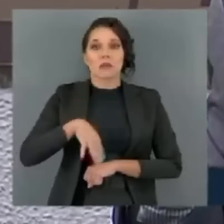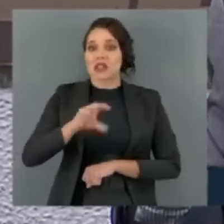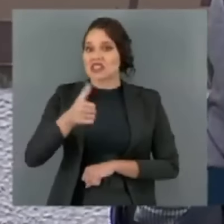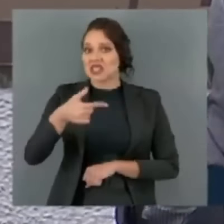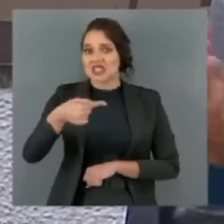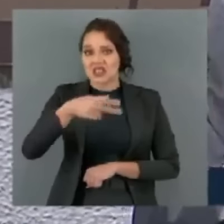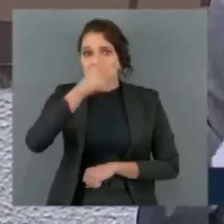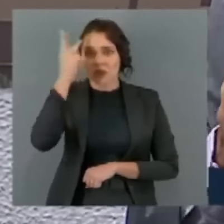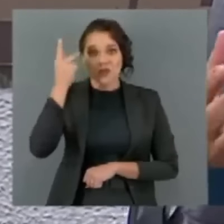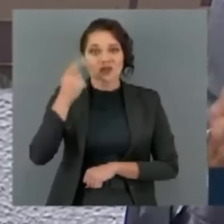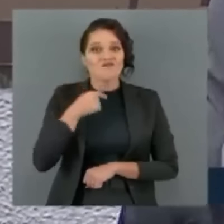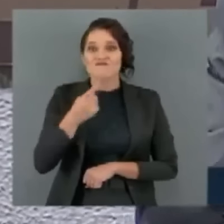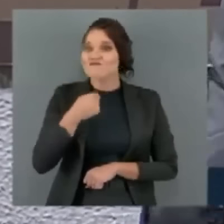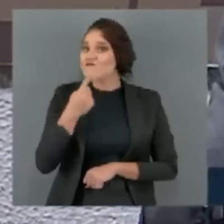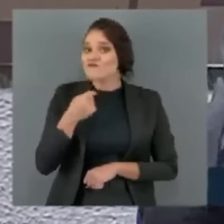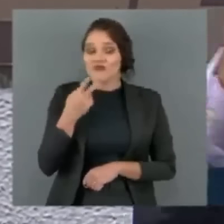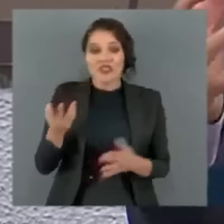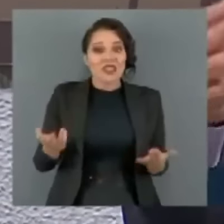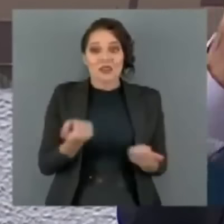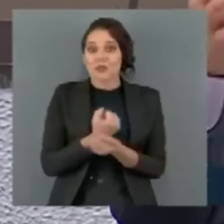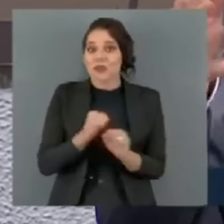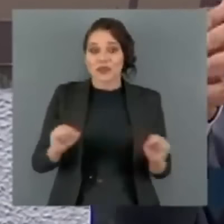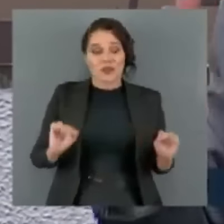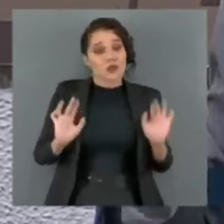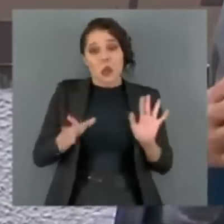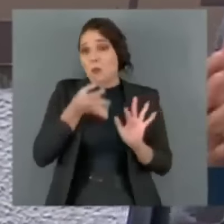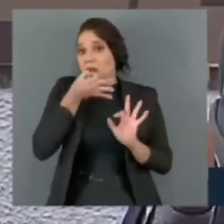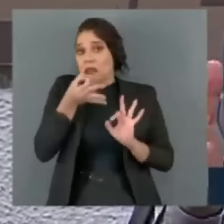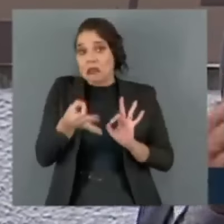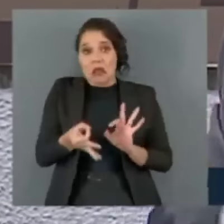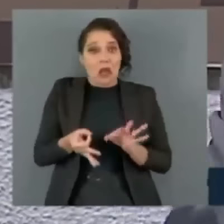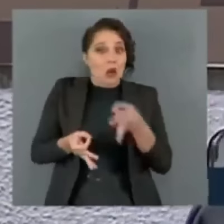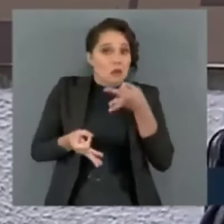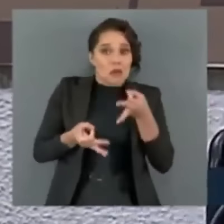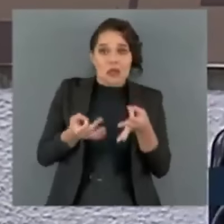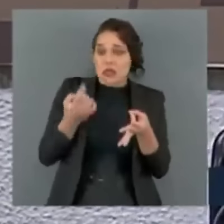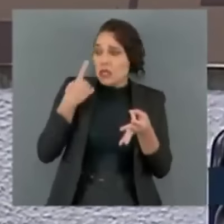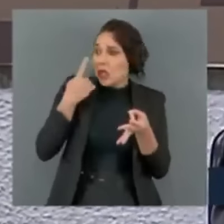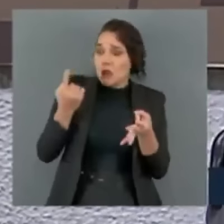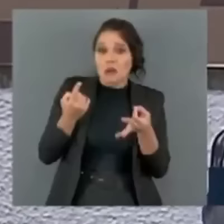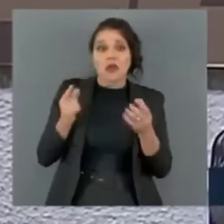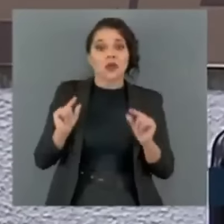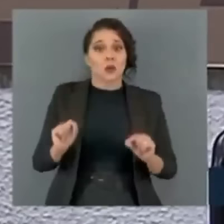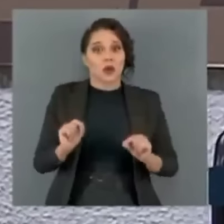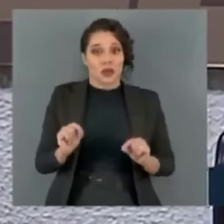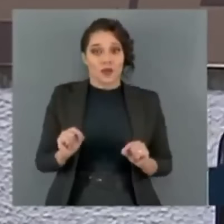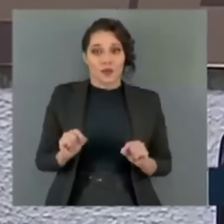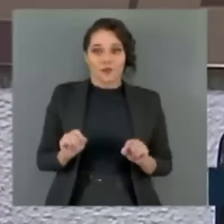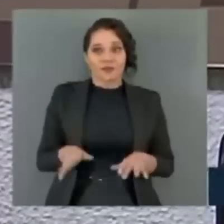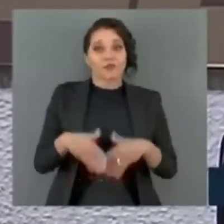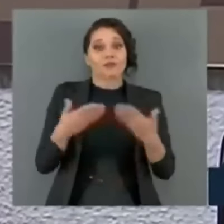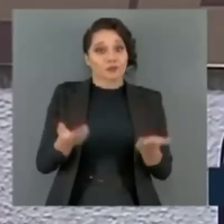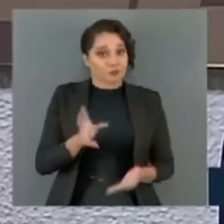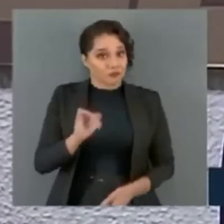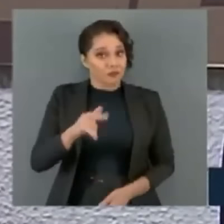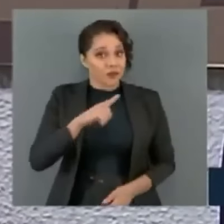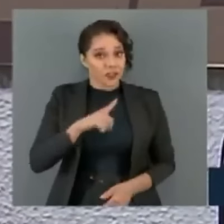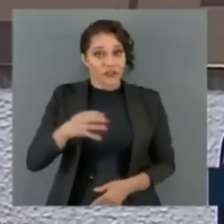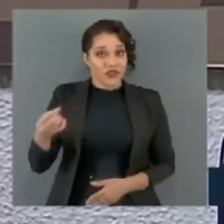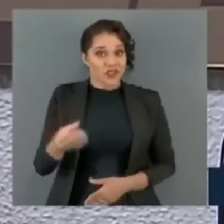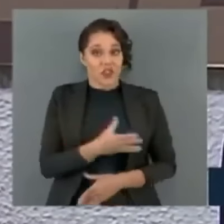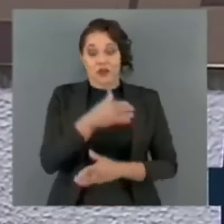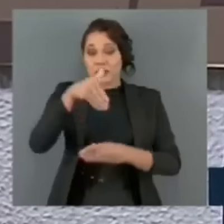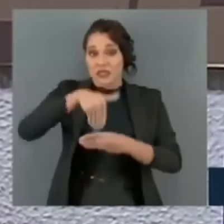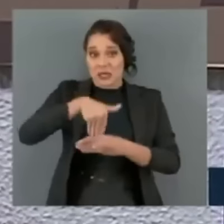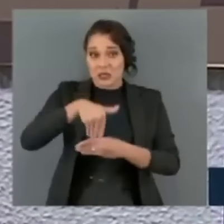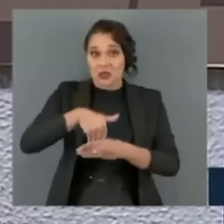de fazer uma coisa, dá lá uma opinião, olha e tal, mas não tem. Então acabou que. Então, se houvesse novas eleições, teria